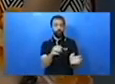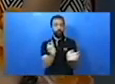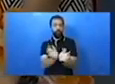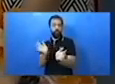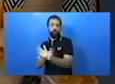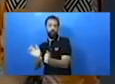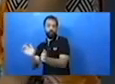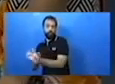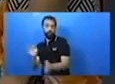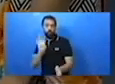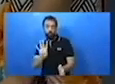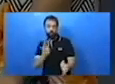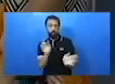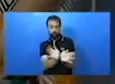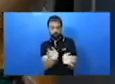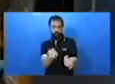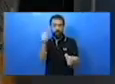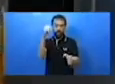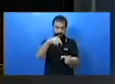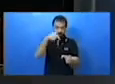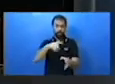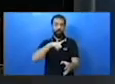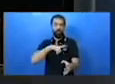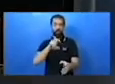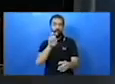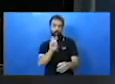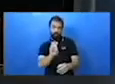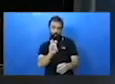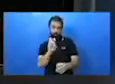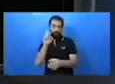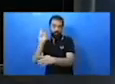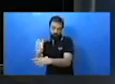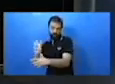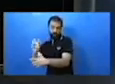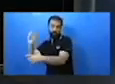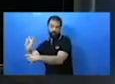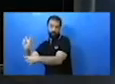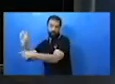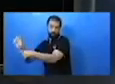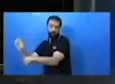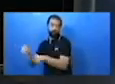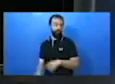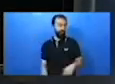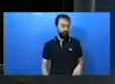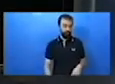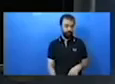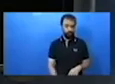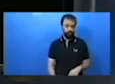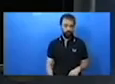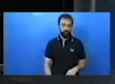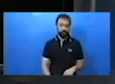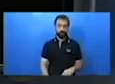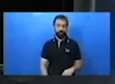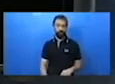grupos com 5 palitinhos em cada. 5, 10, 15 e